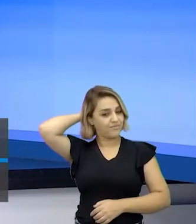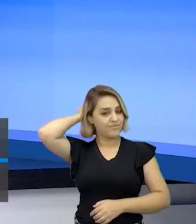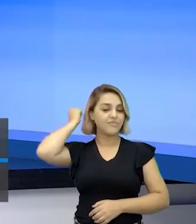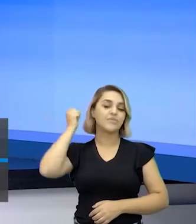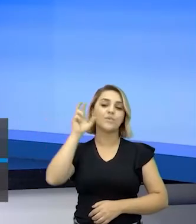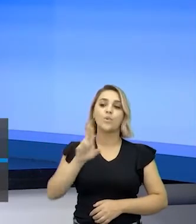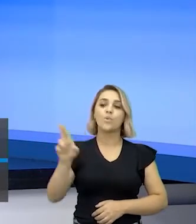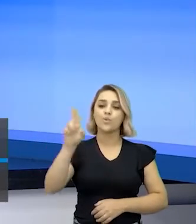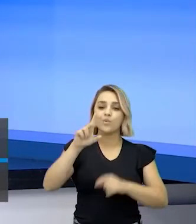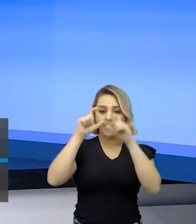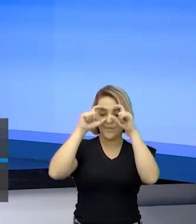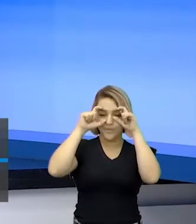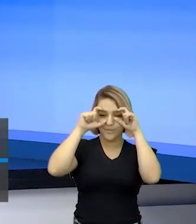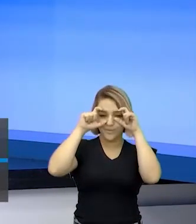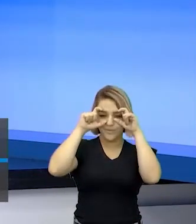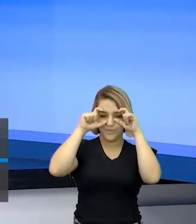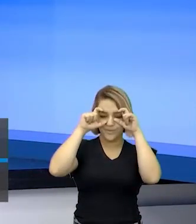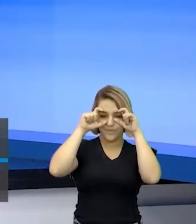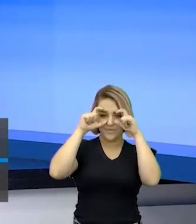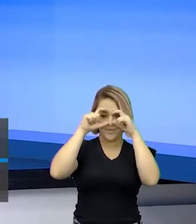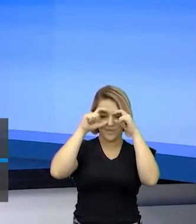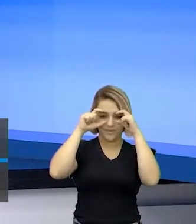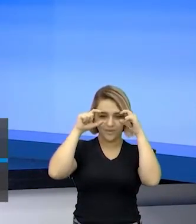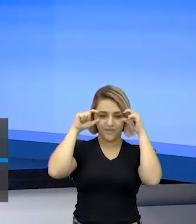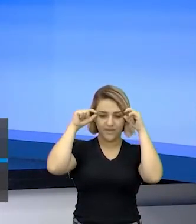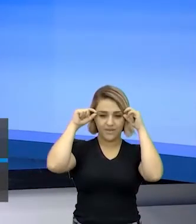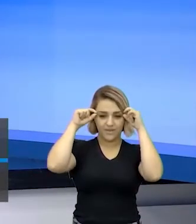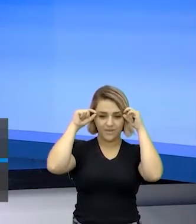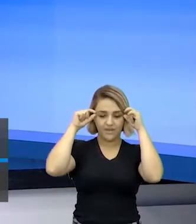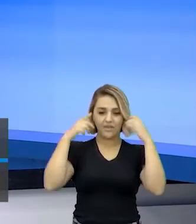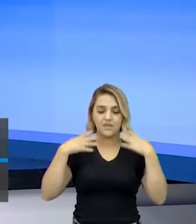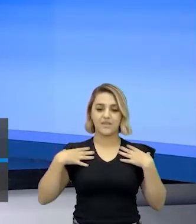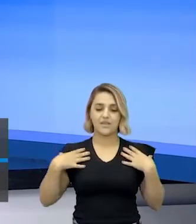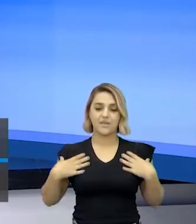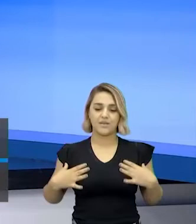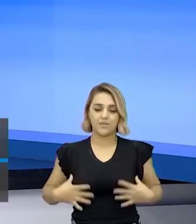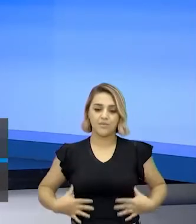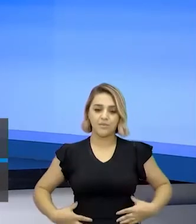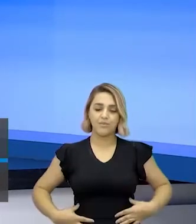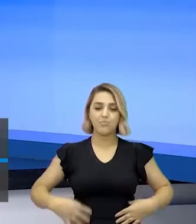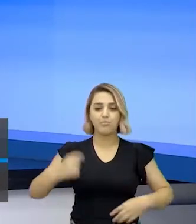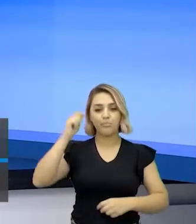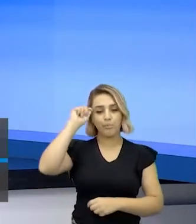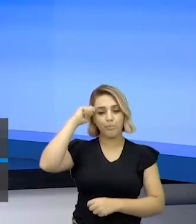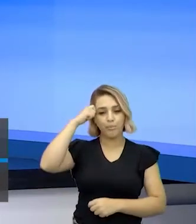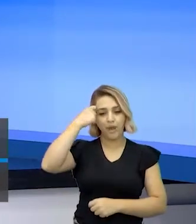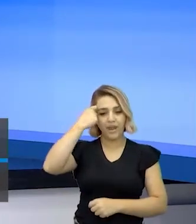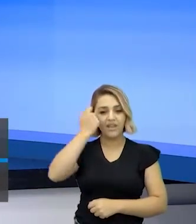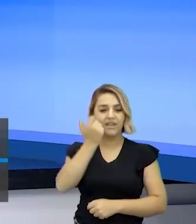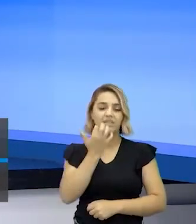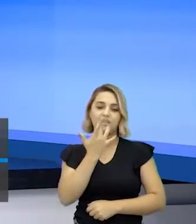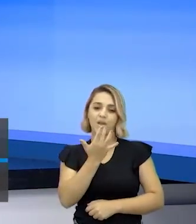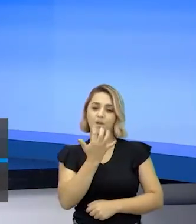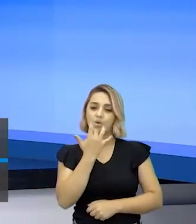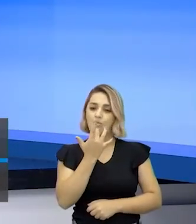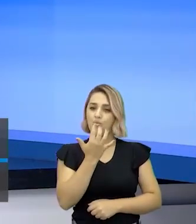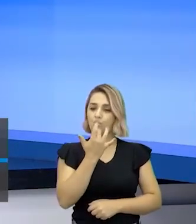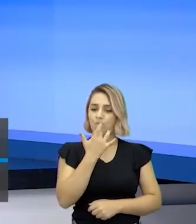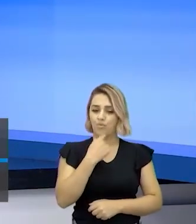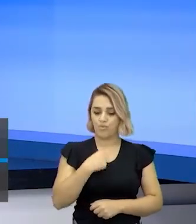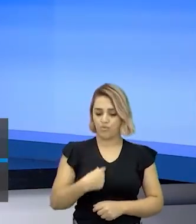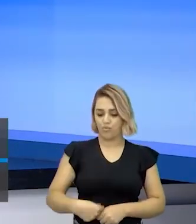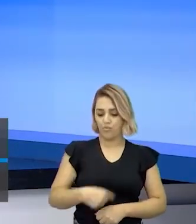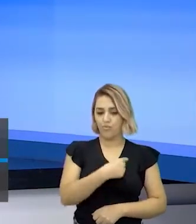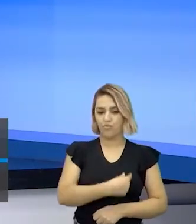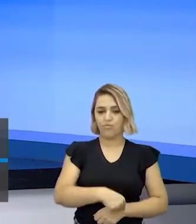uso óculos, estou com uma blusinha preta e com alguns outros tons, assim uma faixinha que